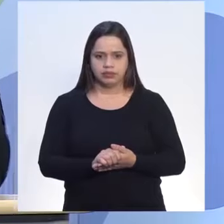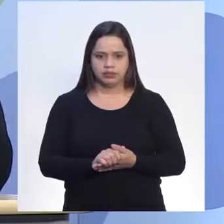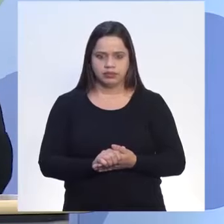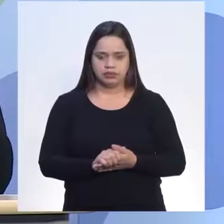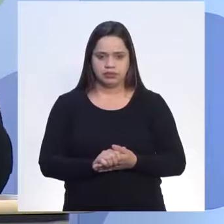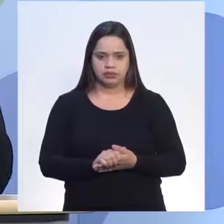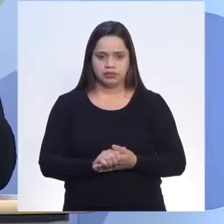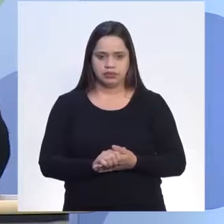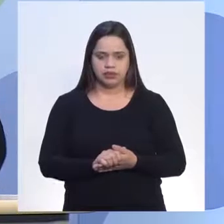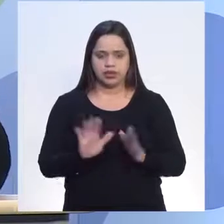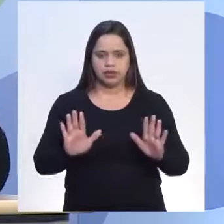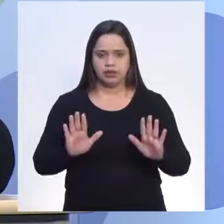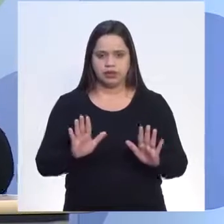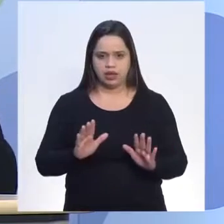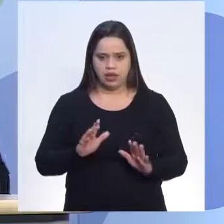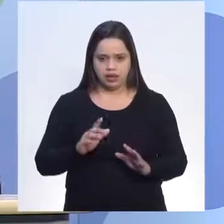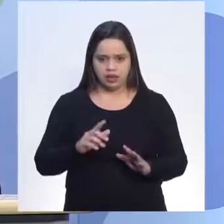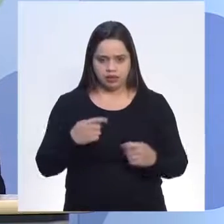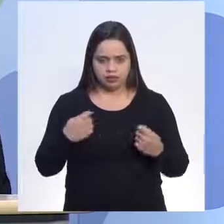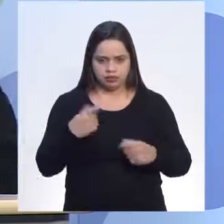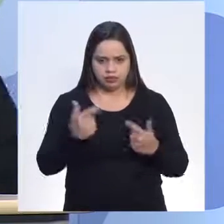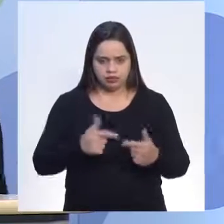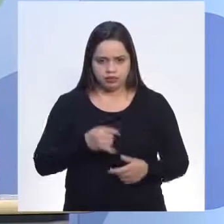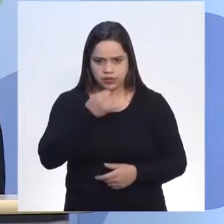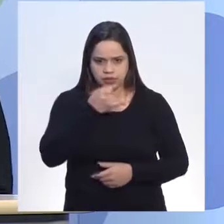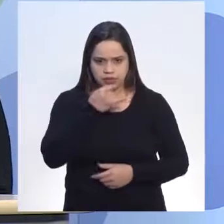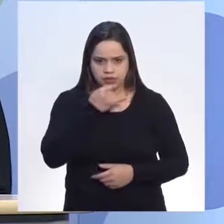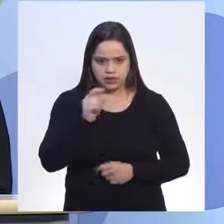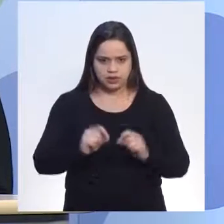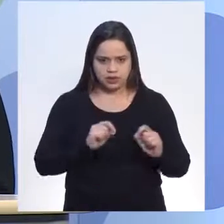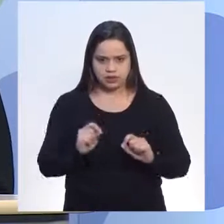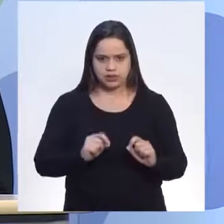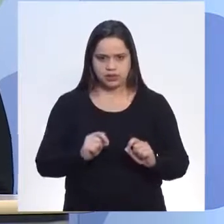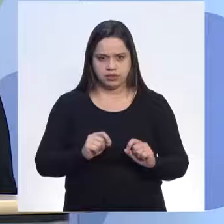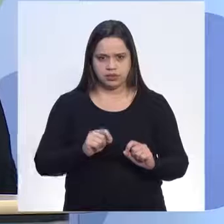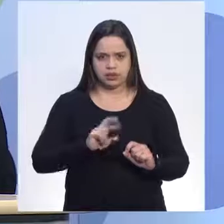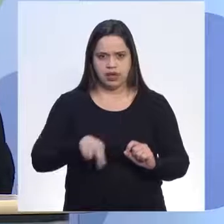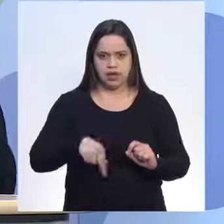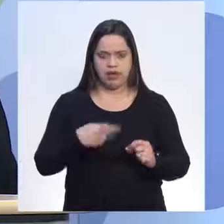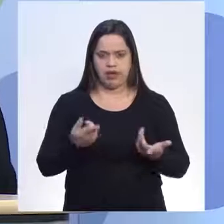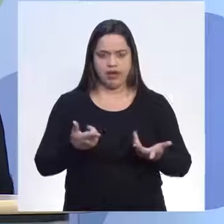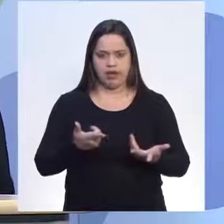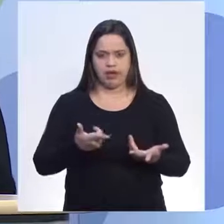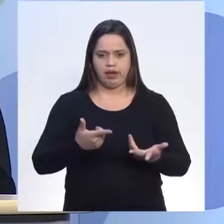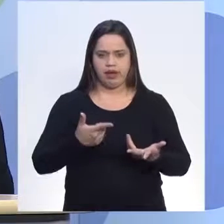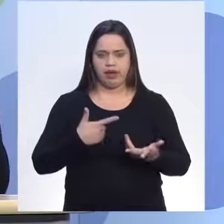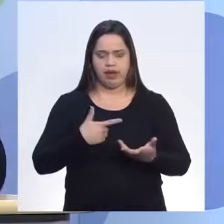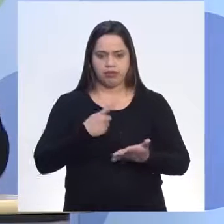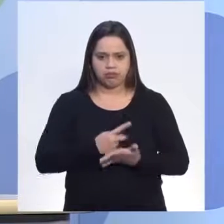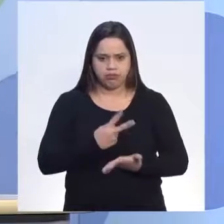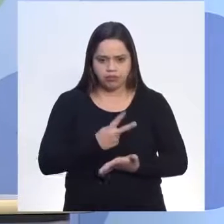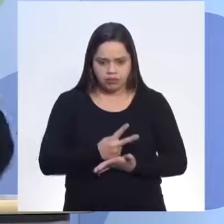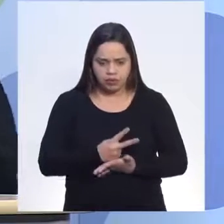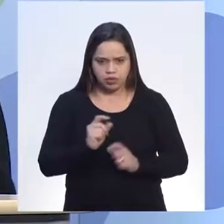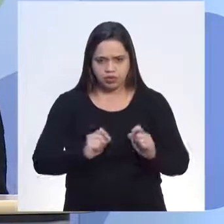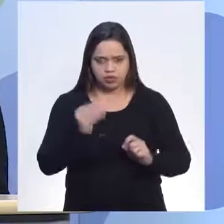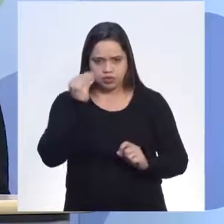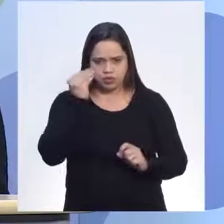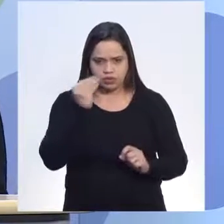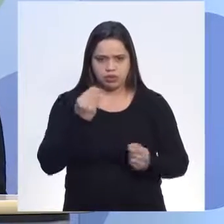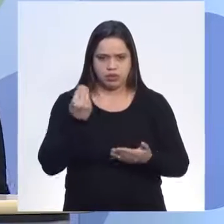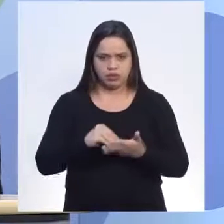Não existe um modelo engessado. Não é isso. O que a gente tenta colocar aqui para vocês são possibilidades